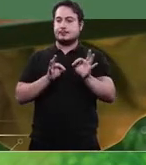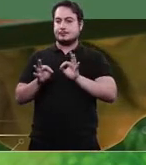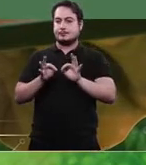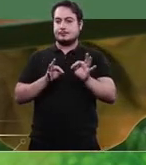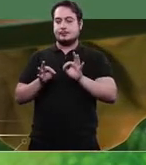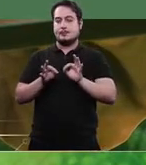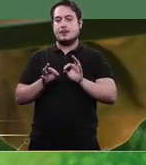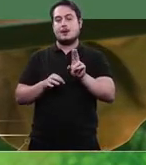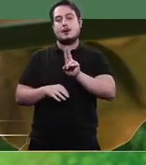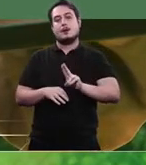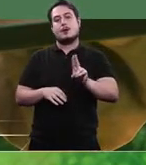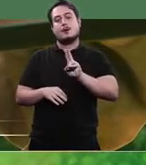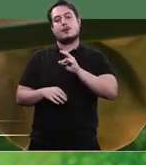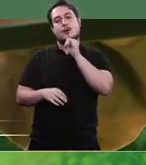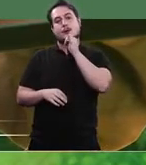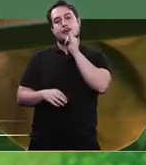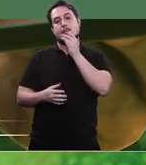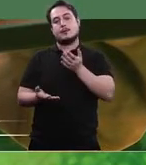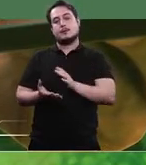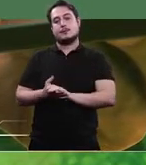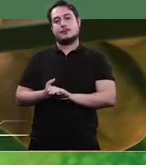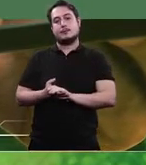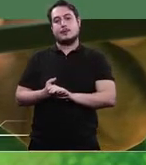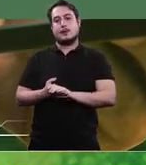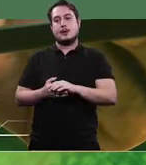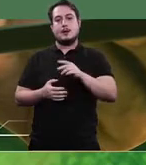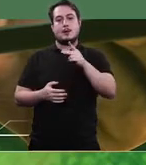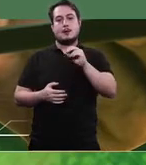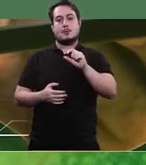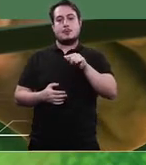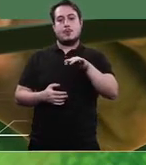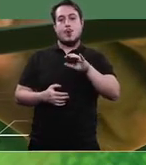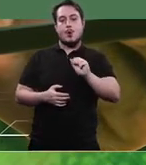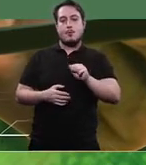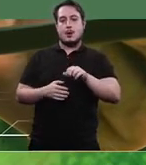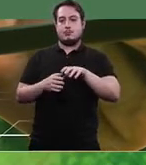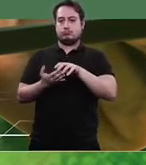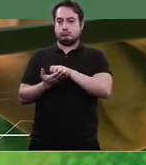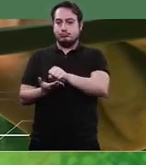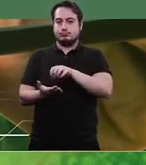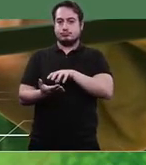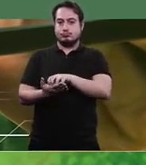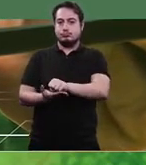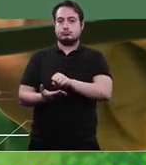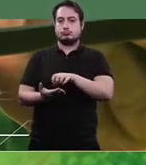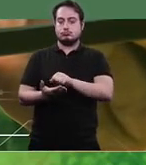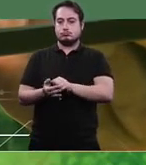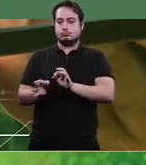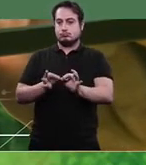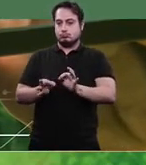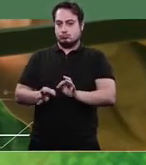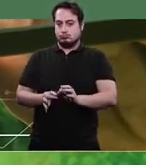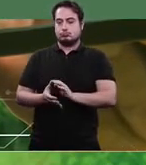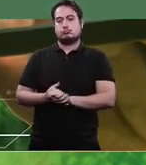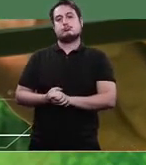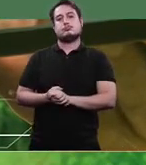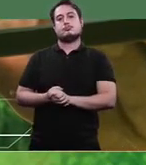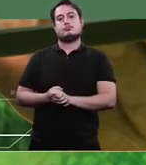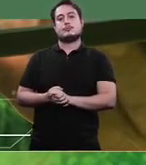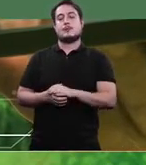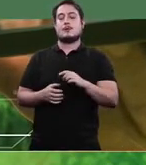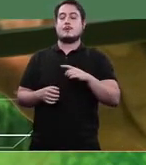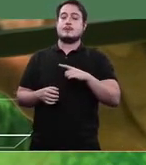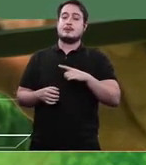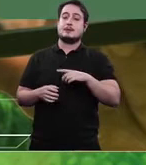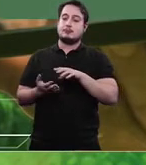principalmente concentram exemplos, né, como a polpa de açaí, que está dentro desse conceito de preparações alimentícias, onde você